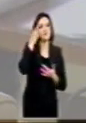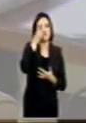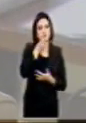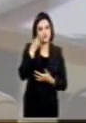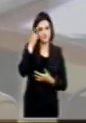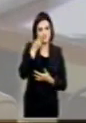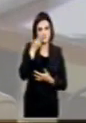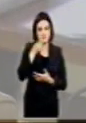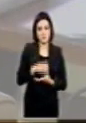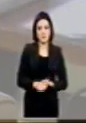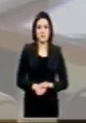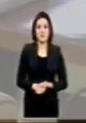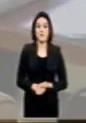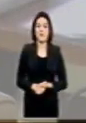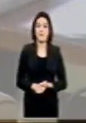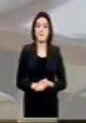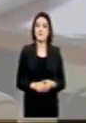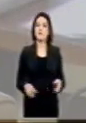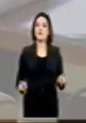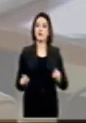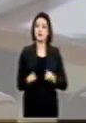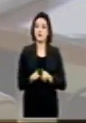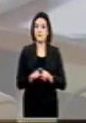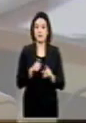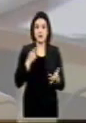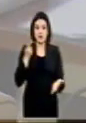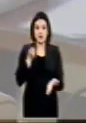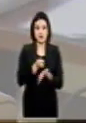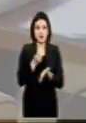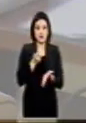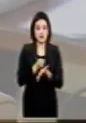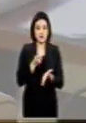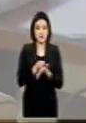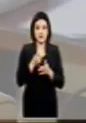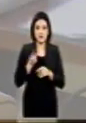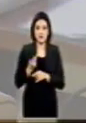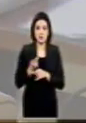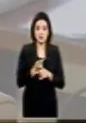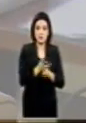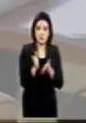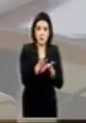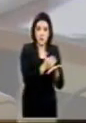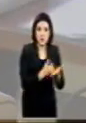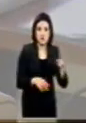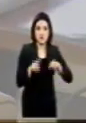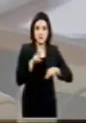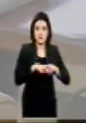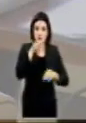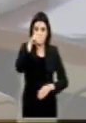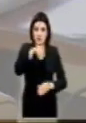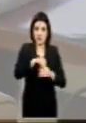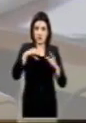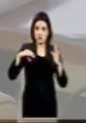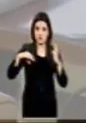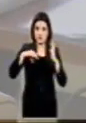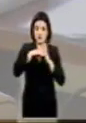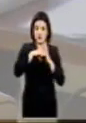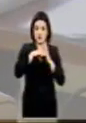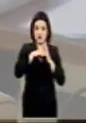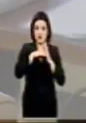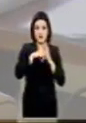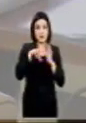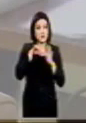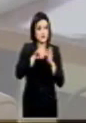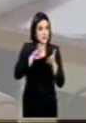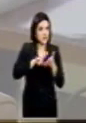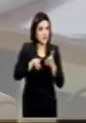condição. A propósito, a determinação de busca e apreensão nas dependências do Senado Federal, desde que não